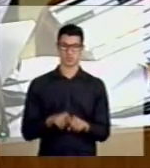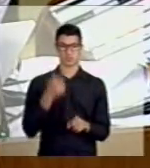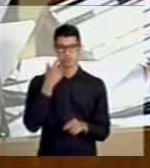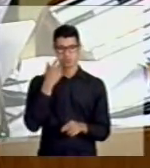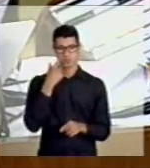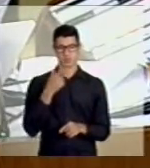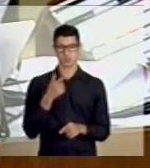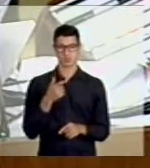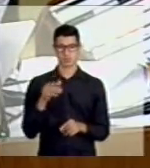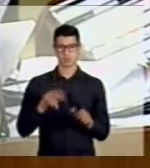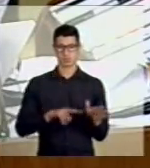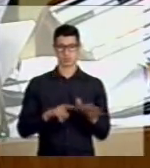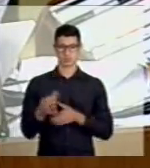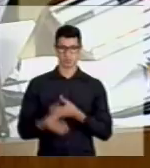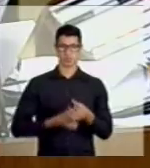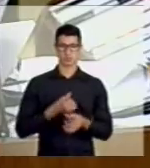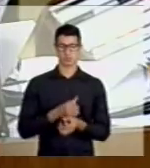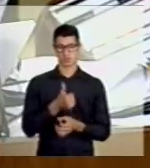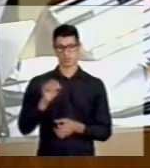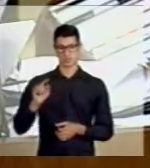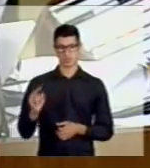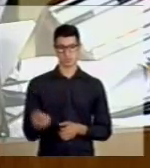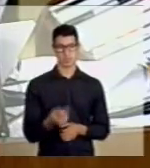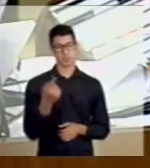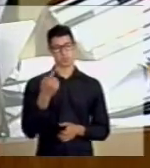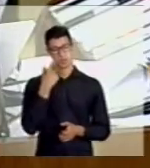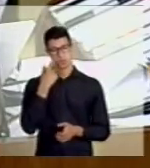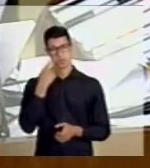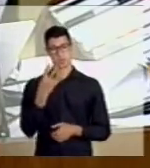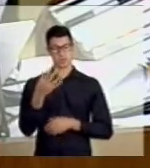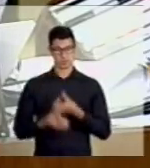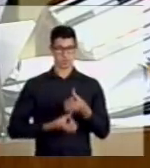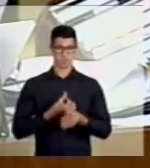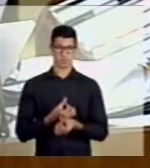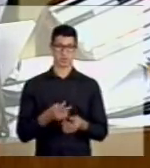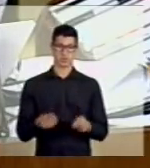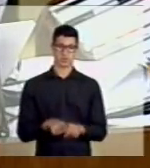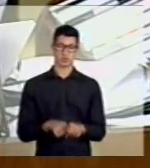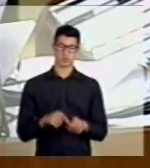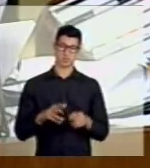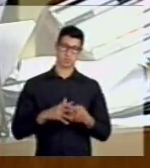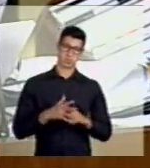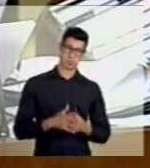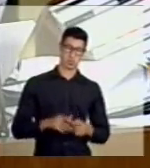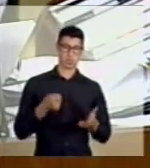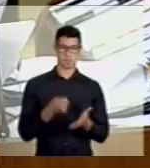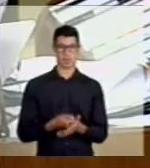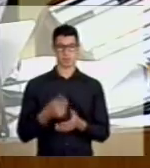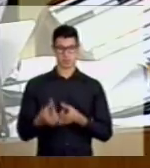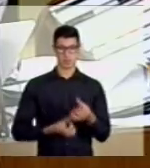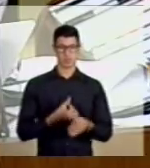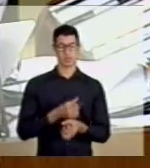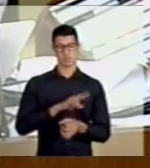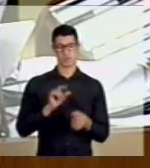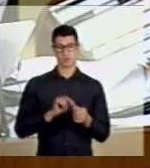duas semestrais. A partir de 10 mil, uma à vista e quatro semestrais. A correção para os pagamentos semestrais será